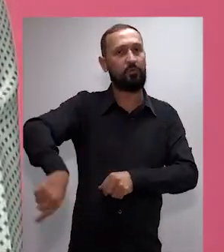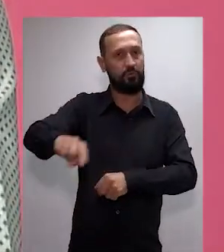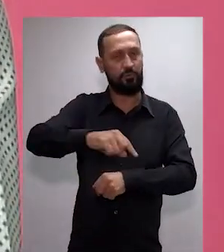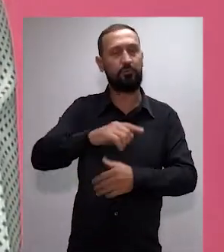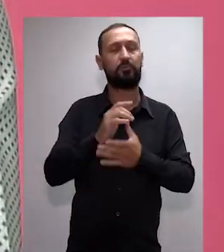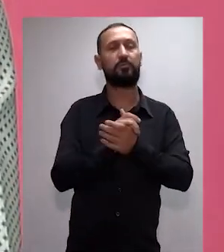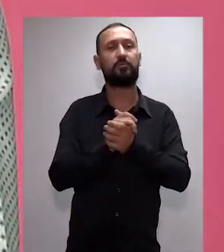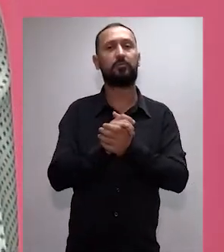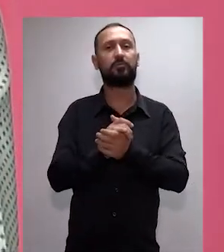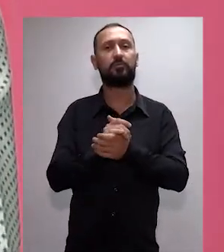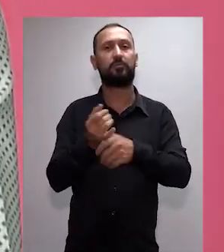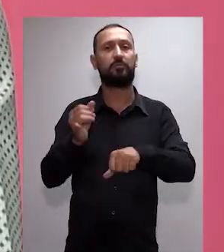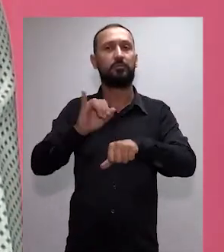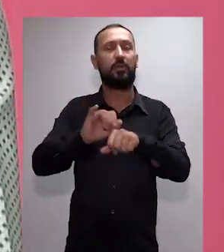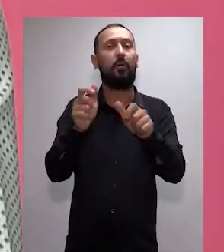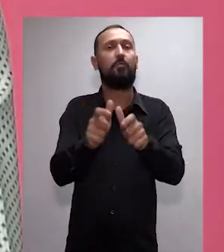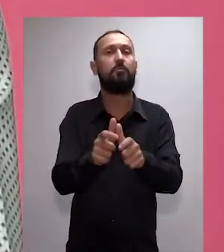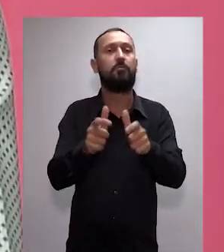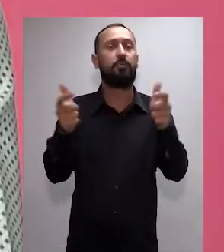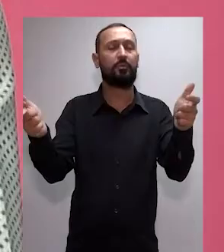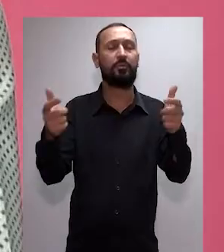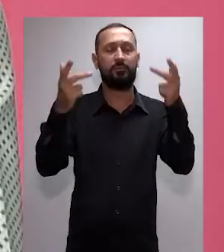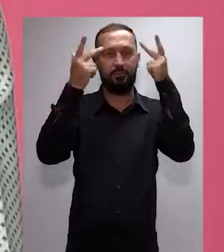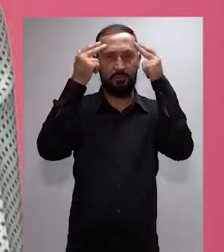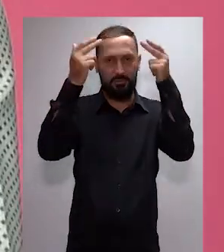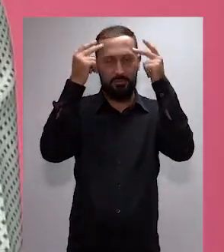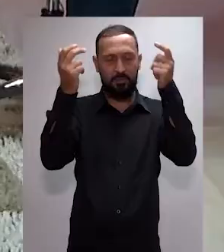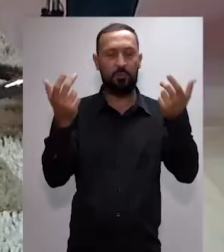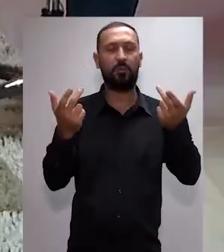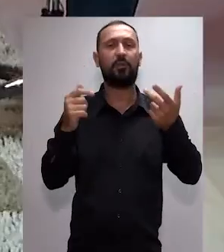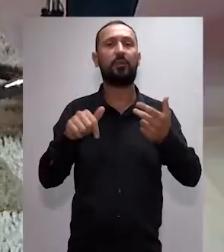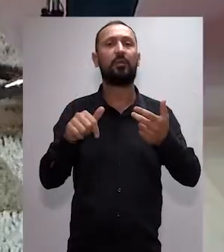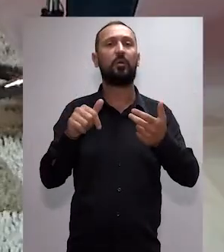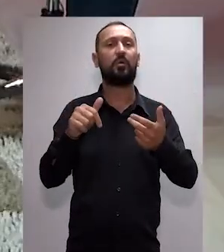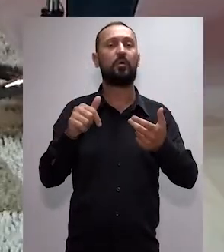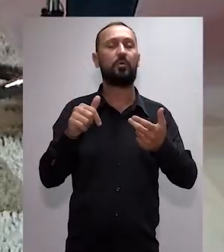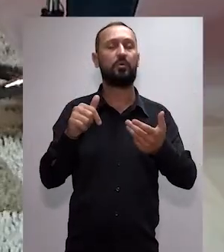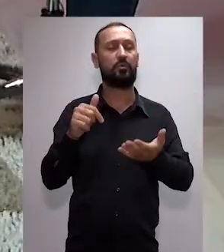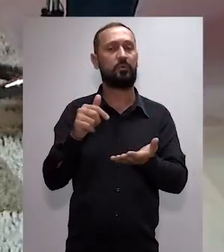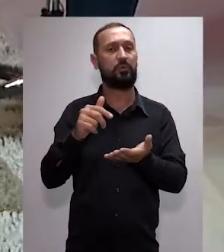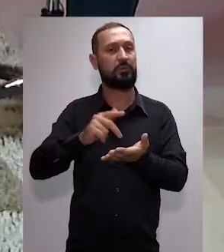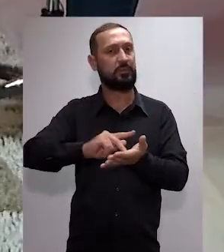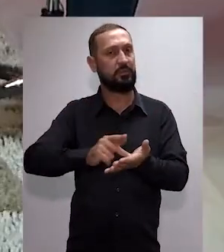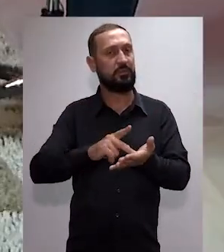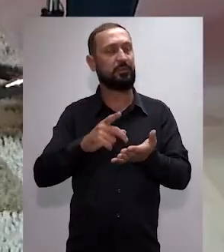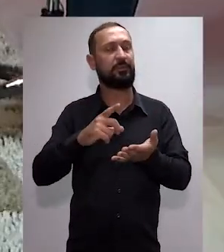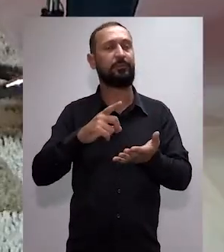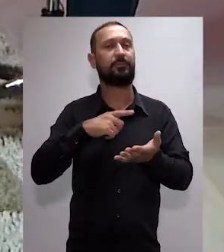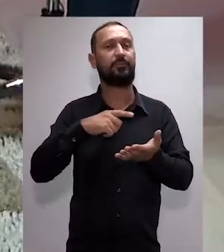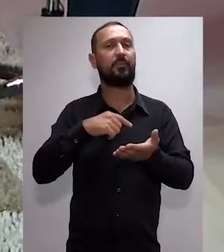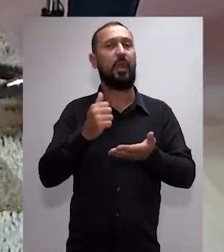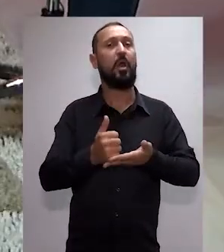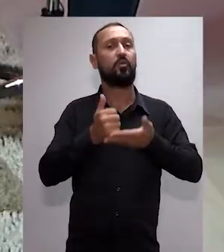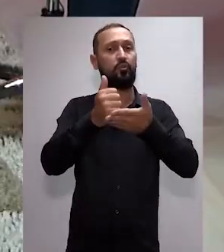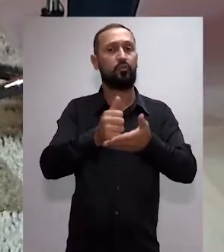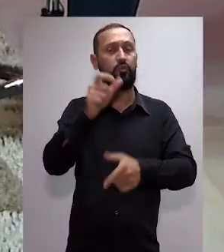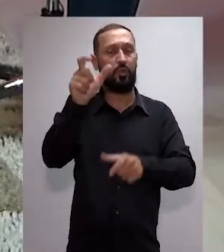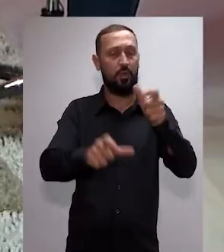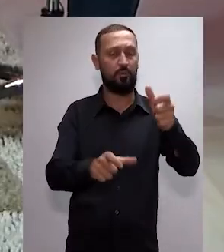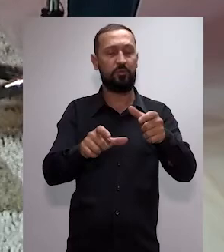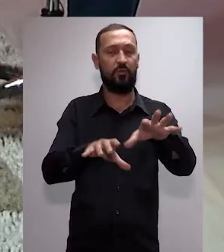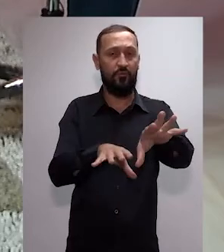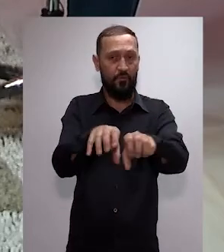autoescolas. A nossa sede é uma sede ampla, confortável. O sindicato também fornece para os